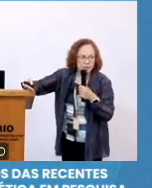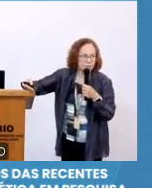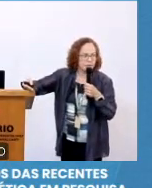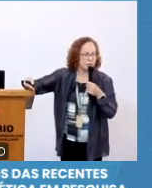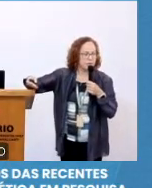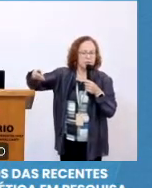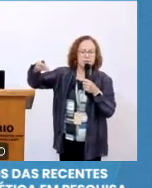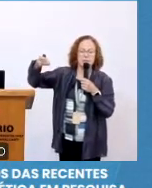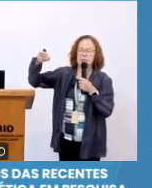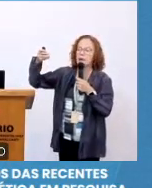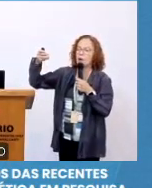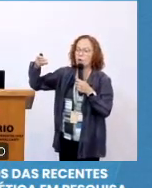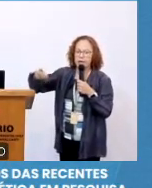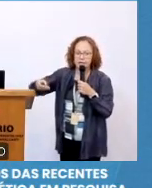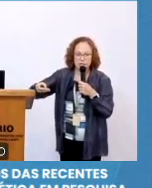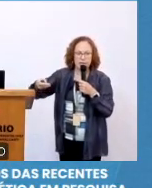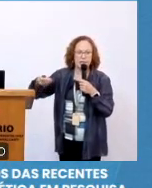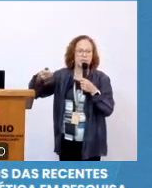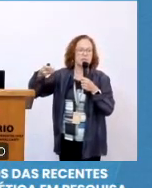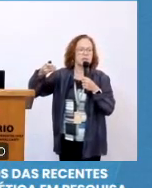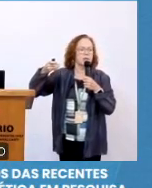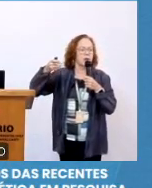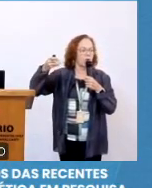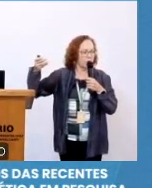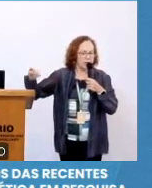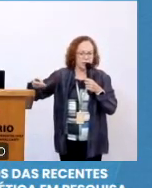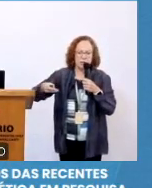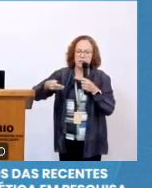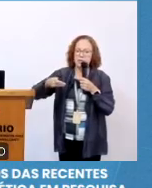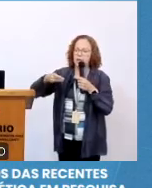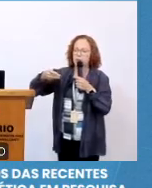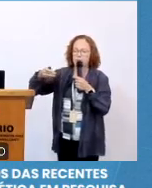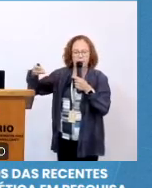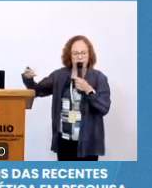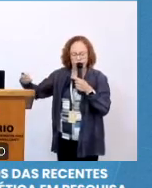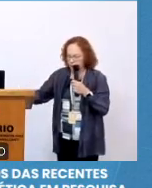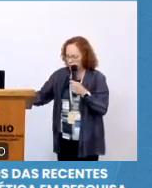associações de participantes de pesquisa, ONGs, ONGs,